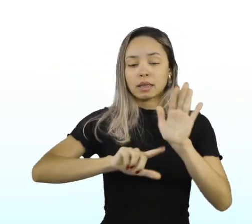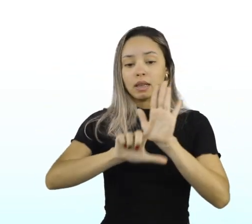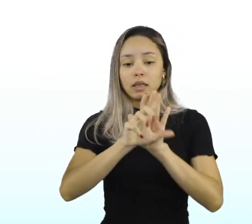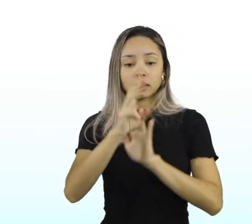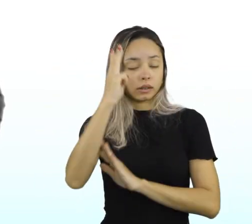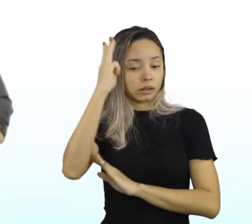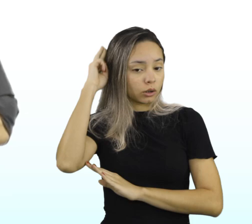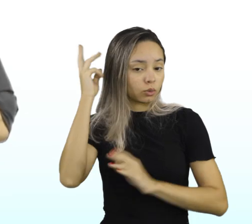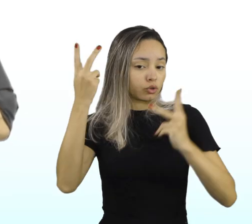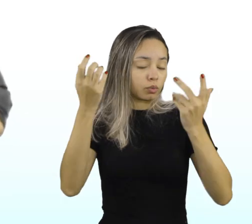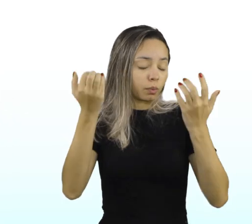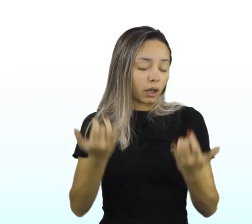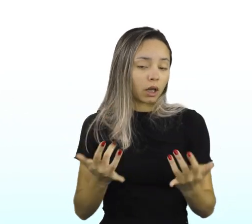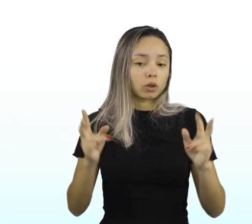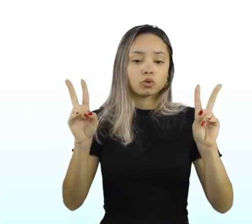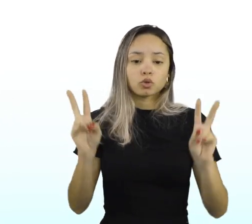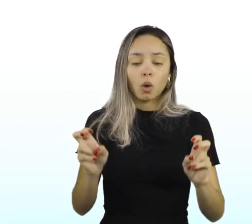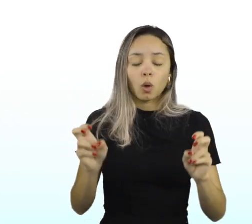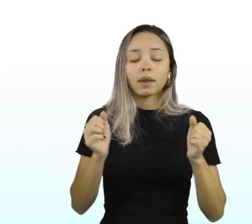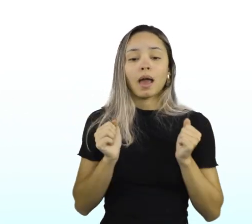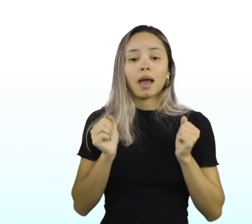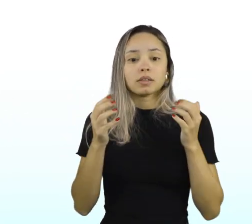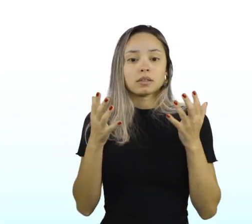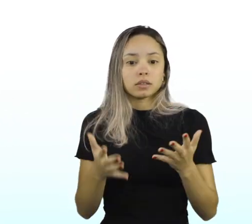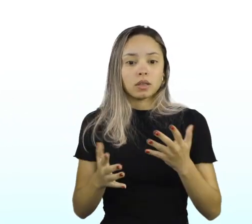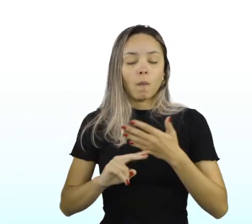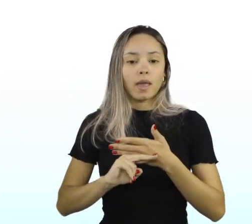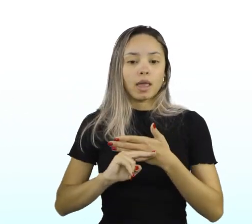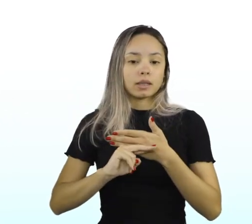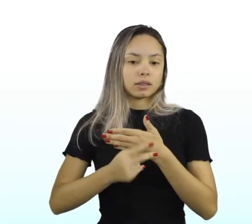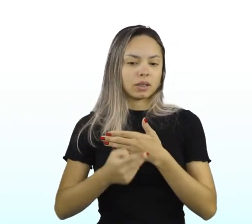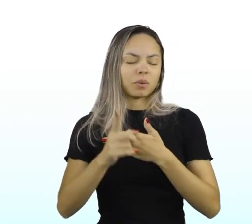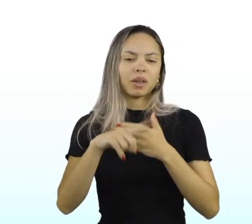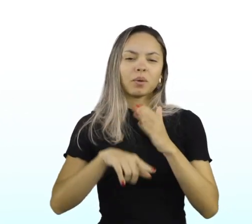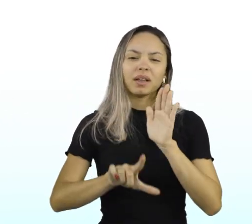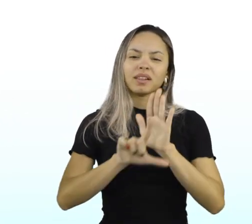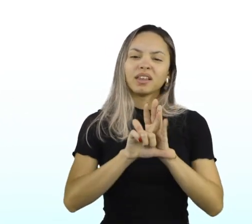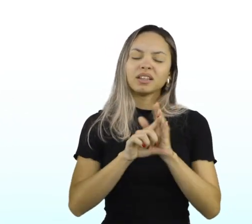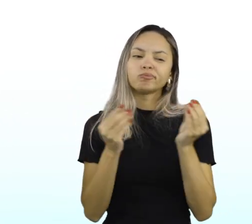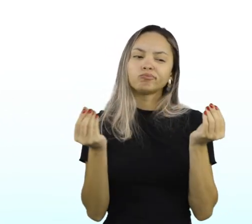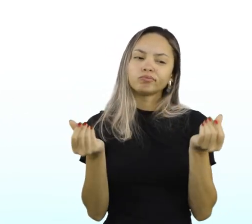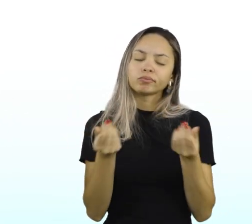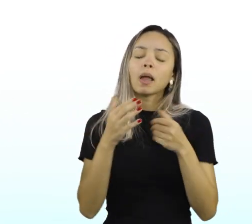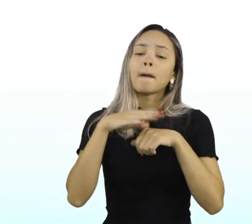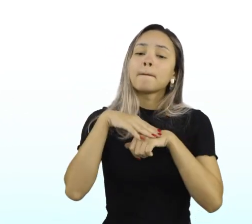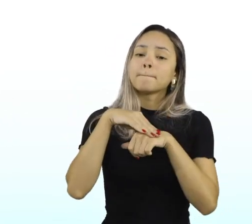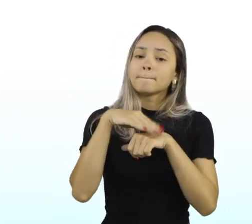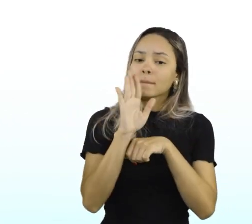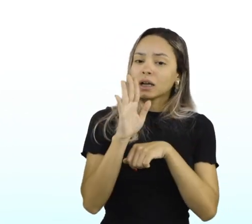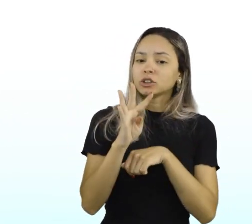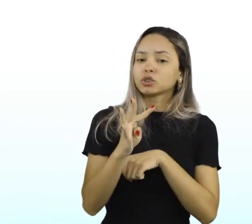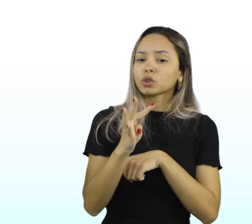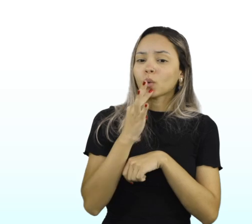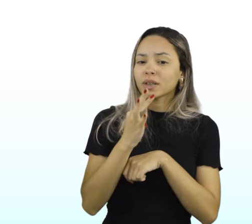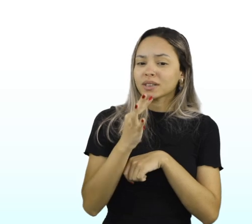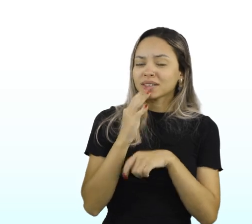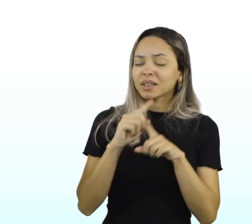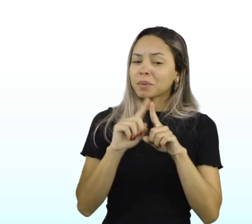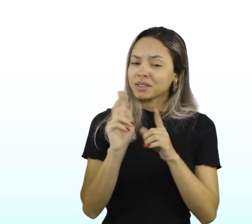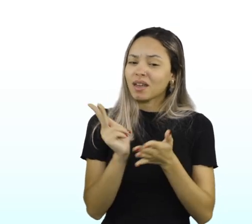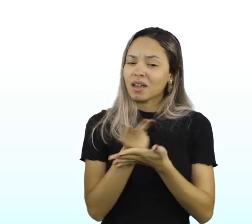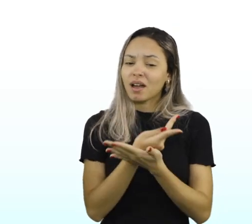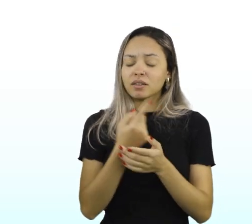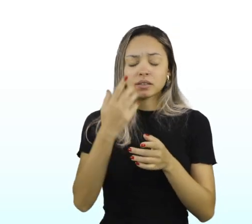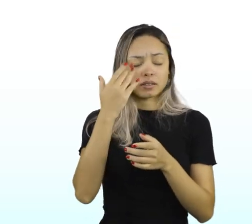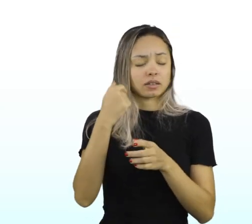e reação. Lembrando que essa força é uma daquelas, a lei mais errada. Pois é uma das mais conhecidas, porém uma das mais errôneas. Sabe por